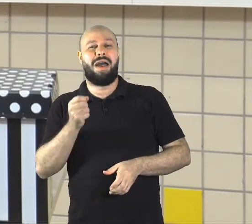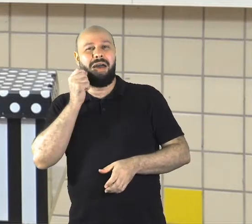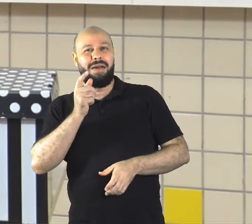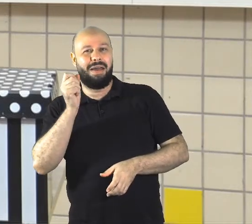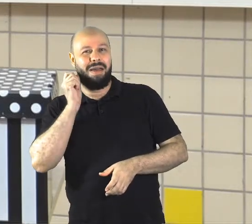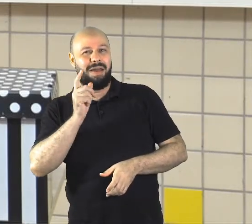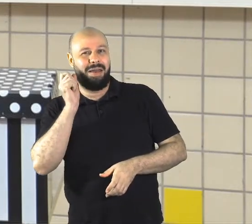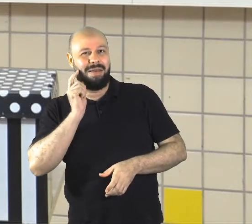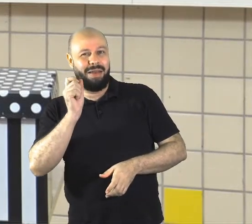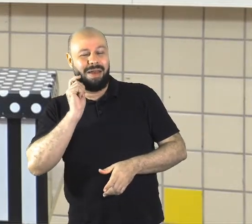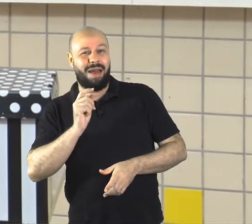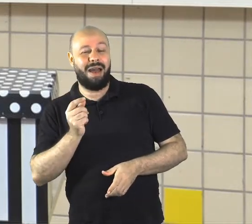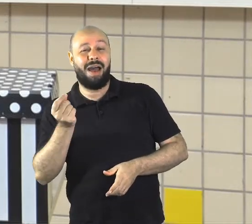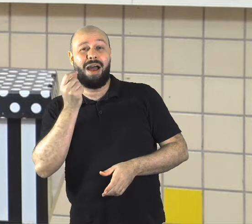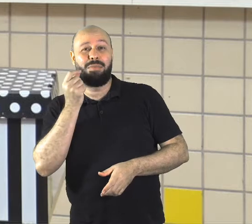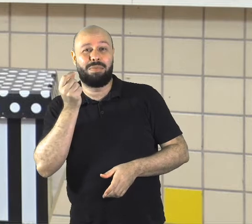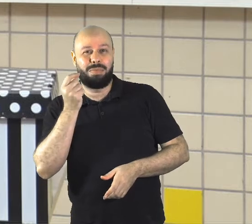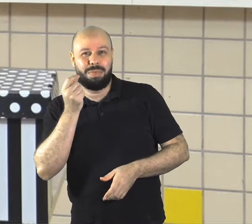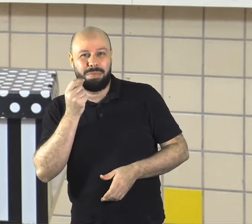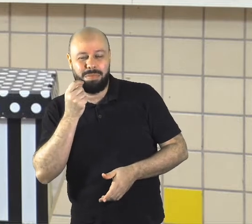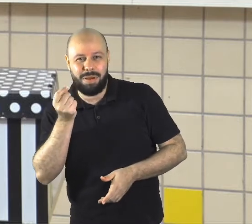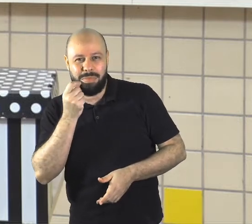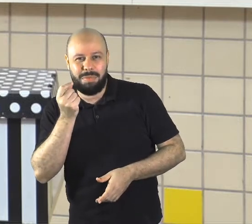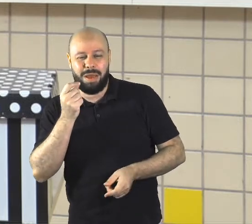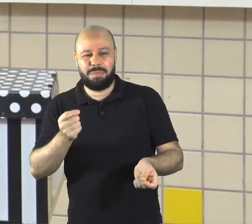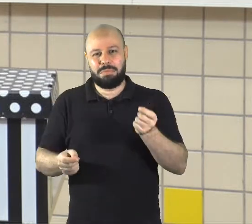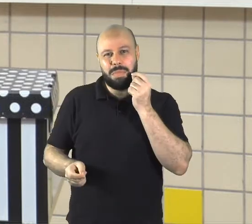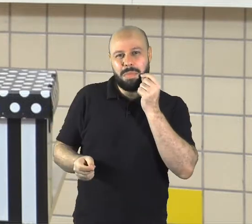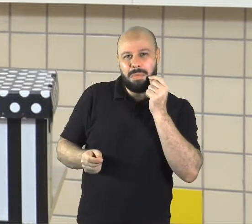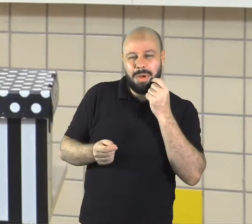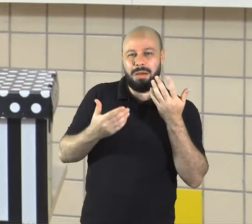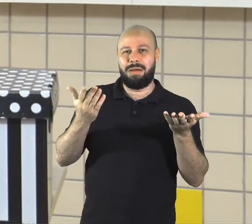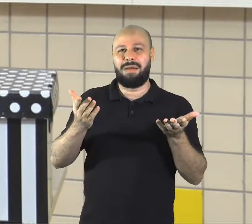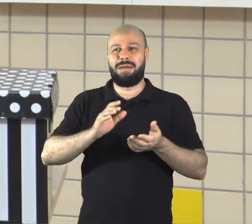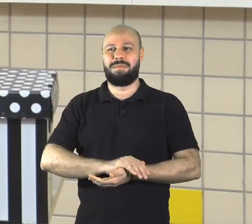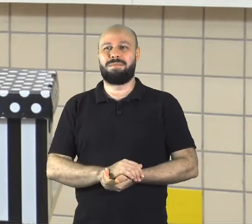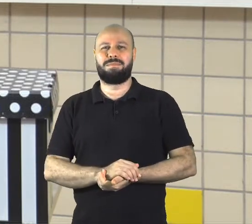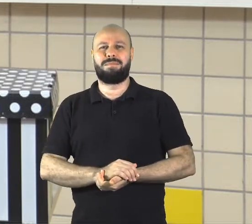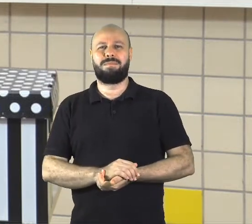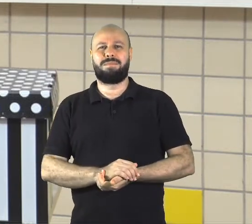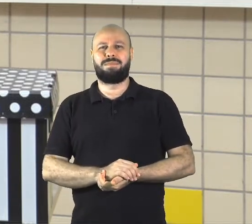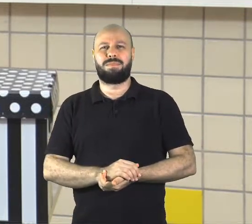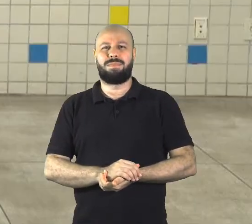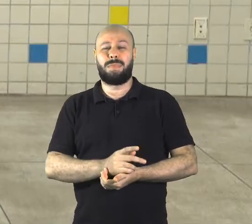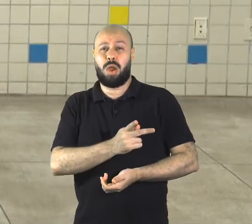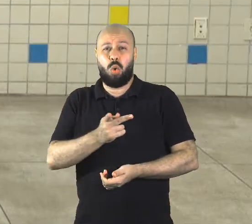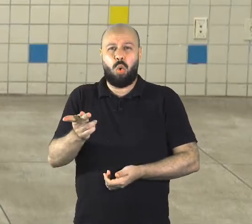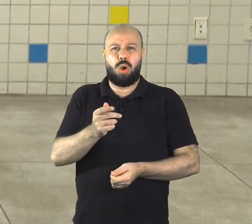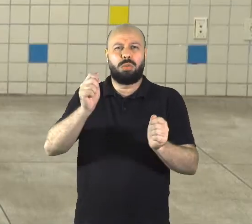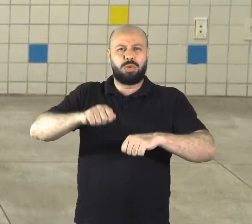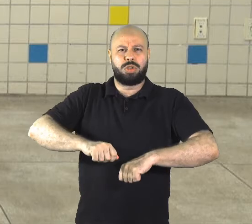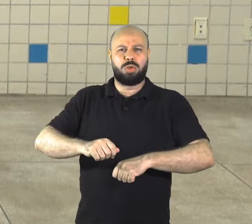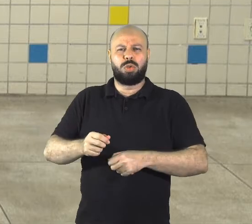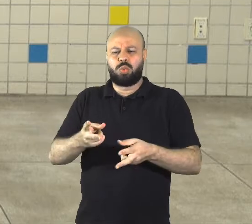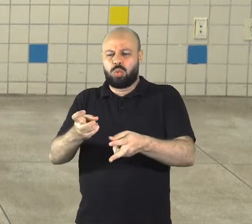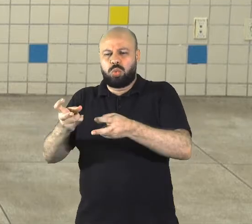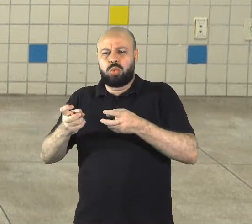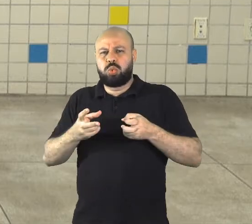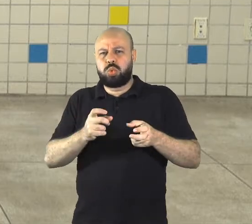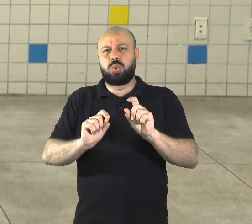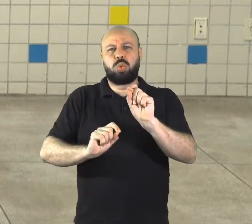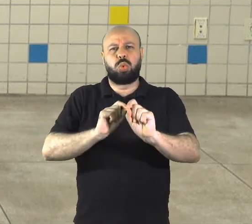e rainhas, né? Então, o que fazia com que esses personagens buscavam, exploravam? Então, assim, o que